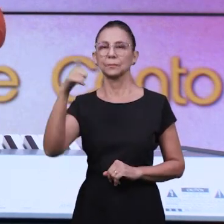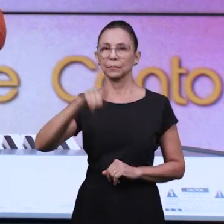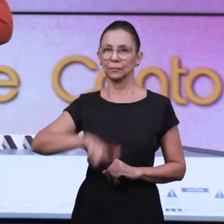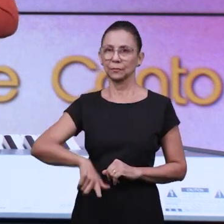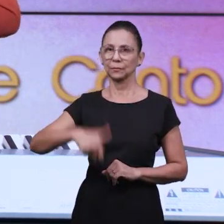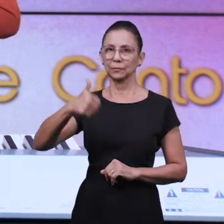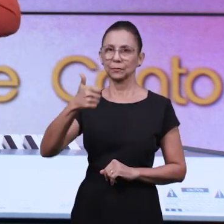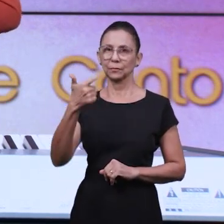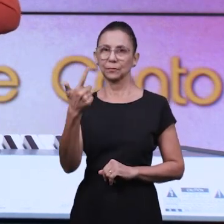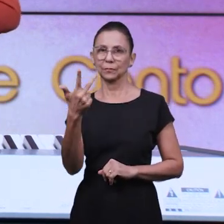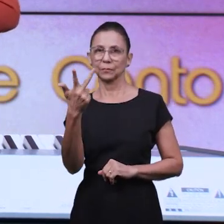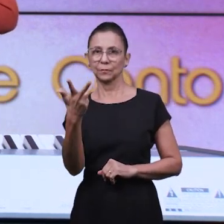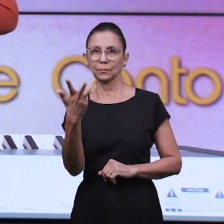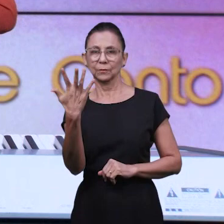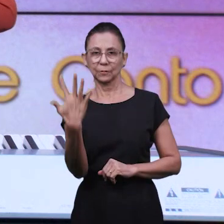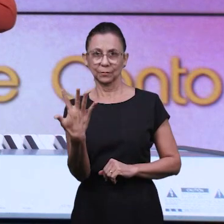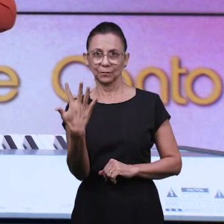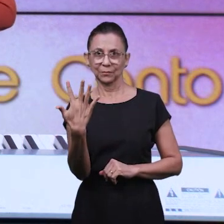Inspirou.